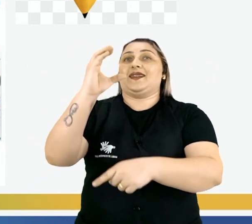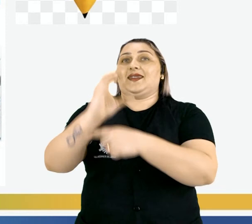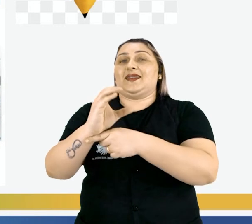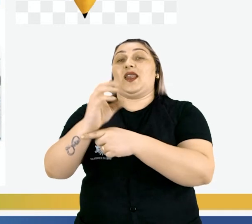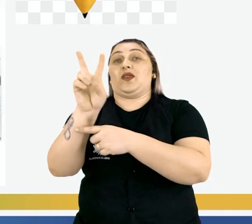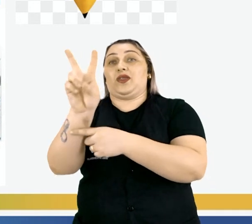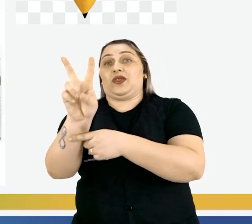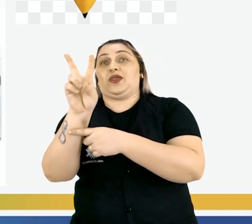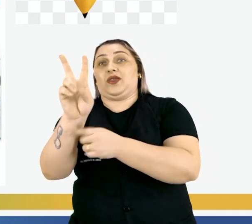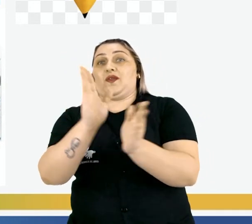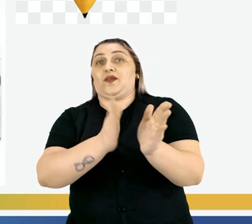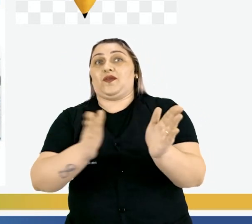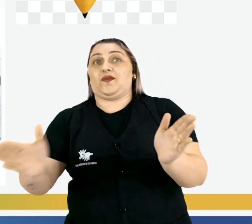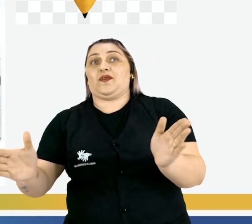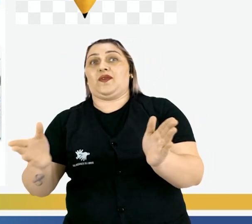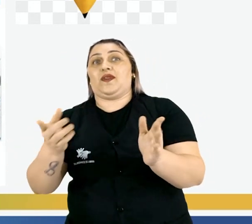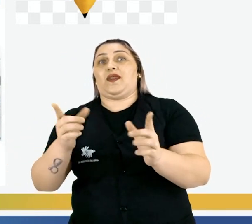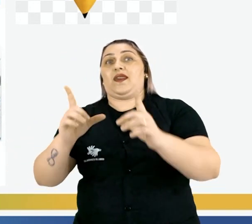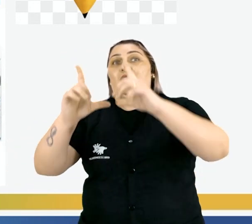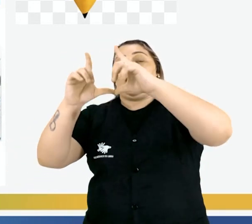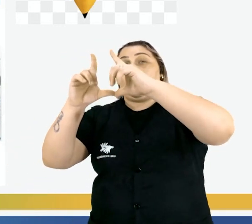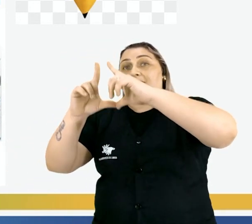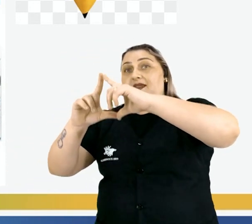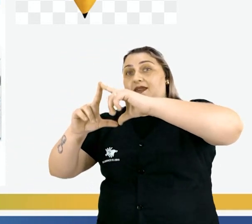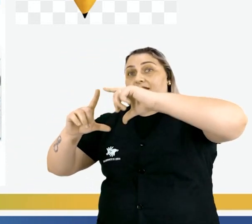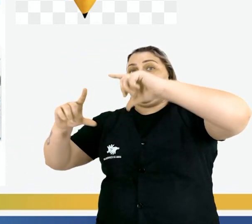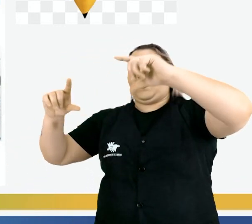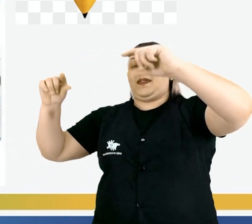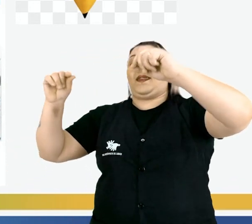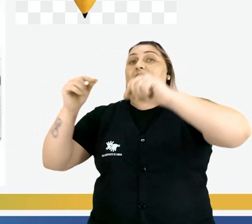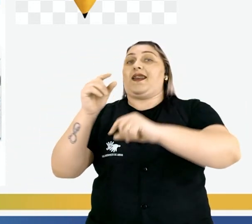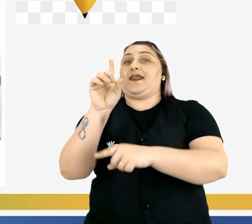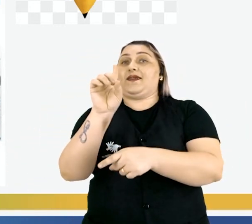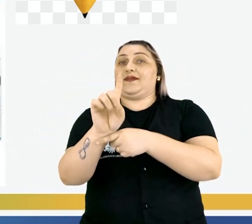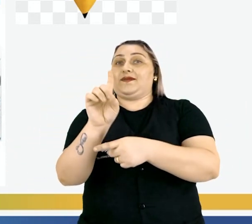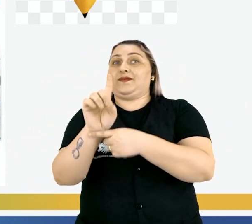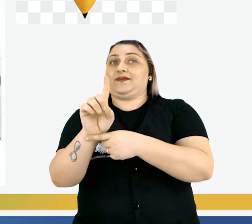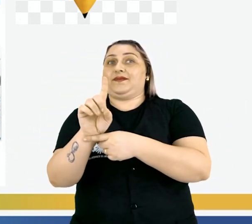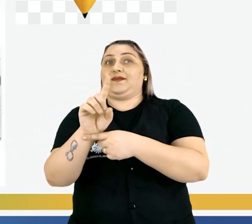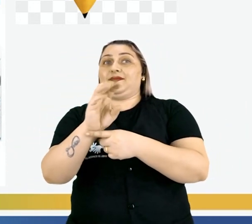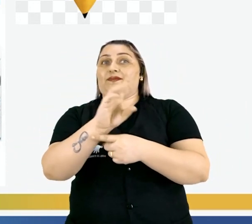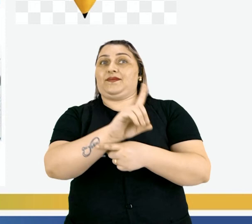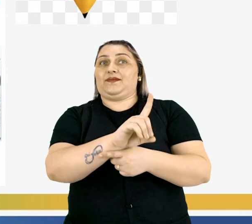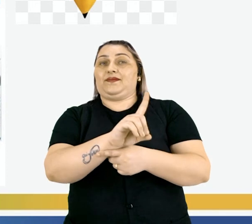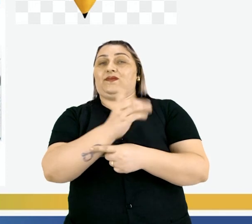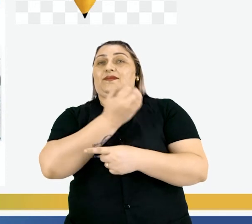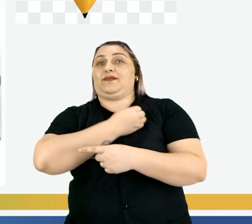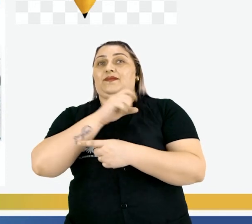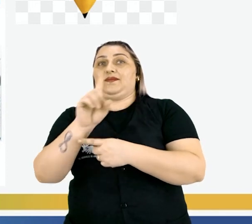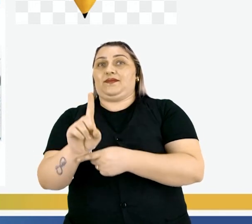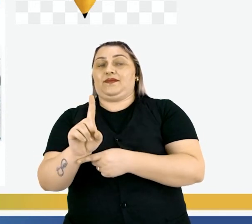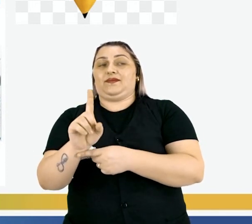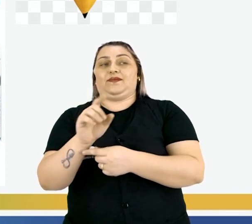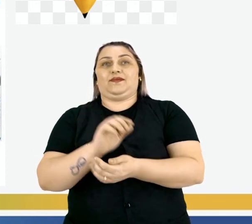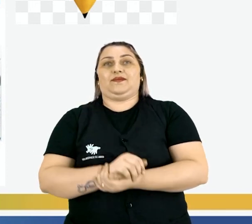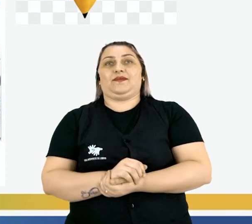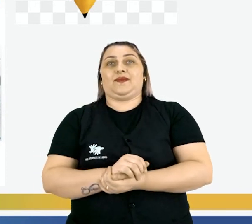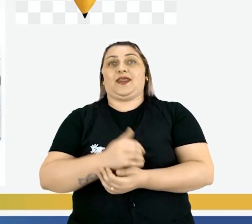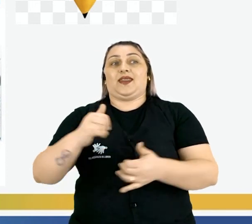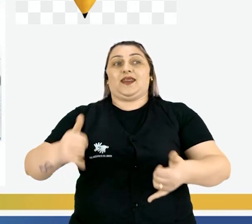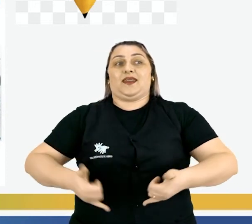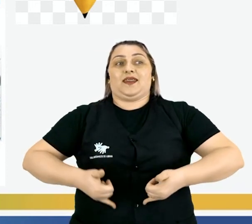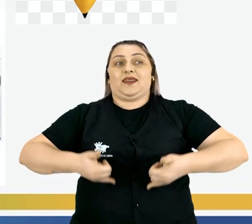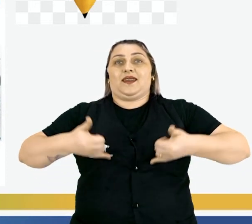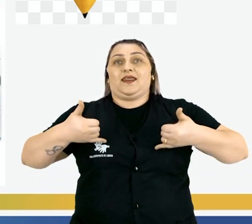Olha só as fases da lua. Então, é o tempo da natureza. Olha, alguém está fazendo um